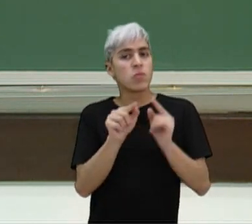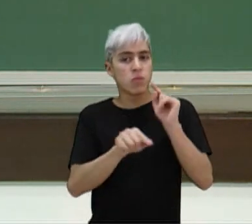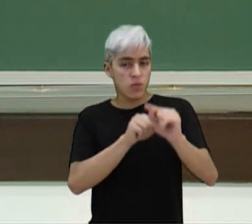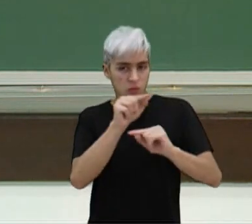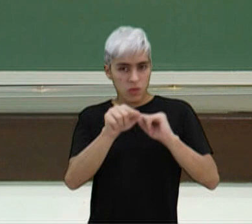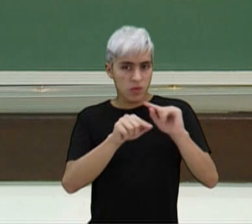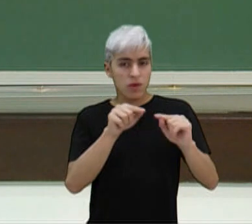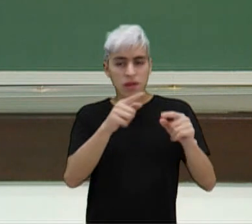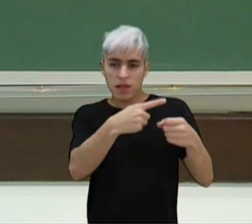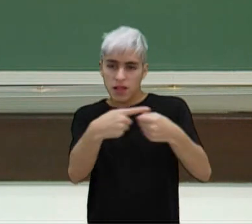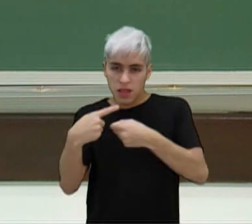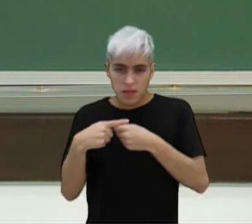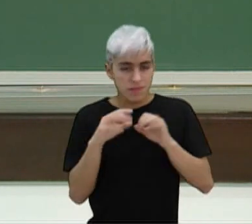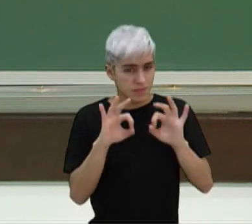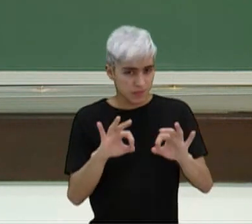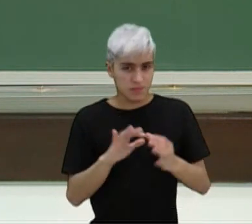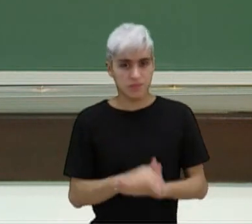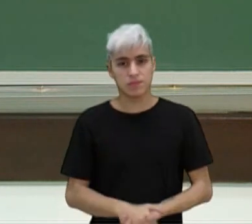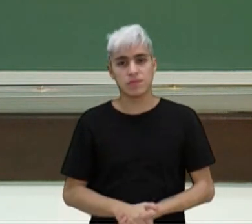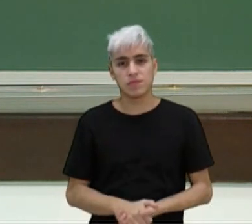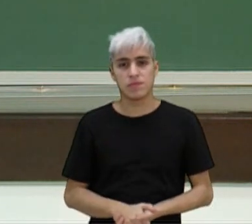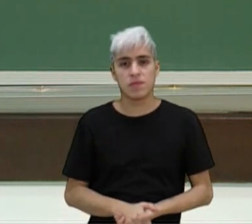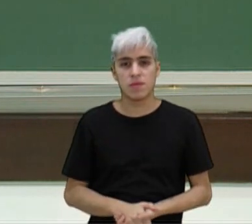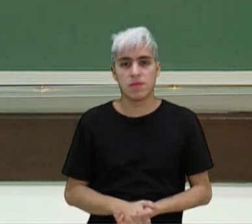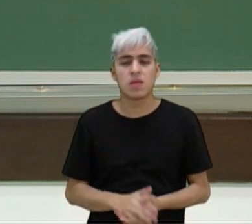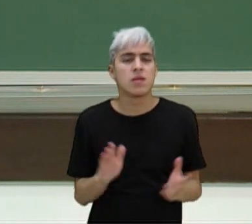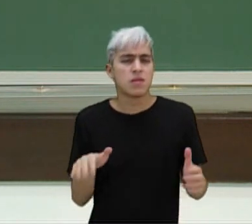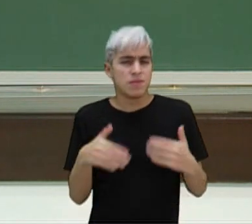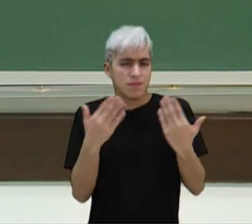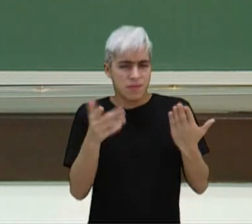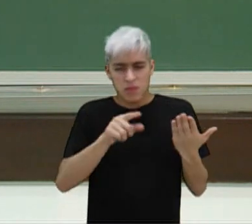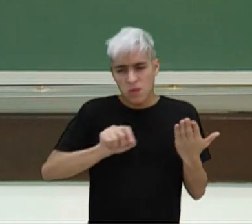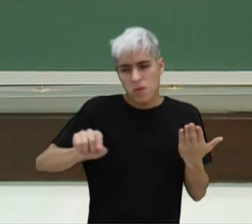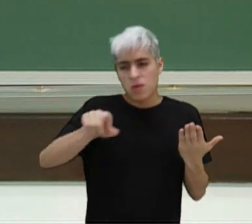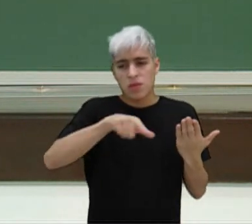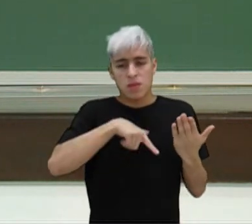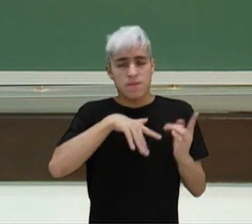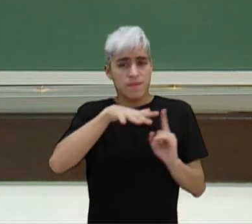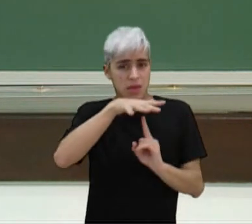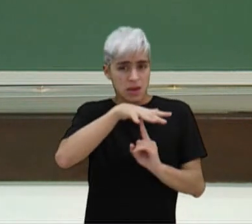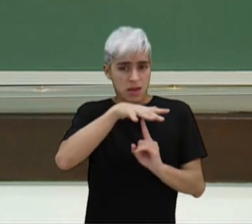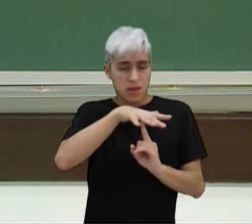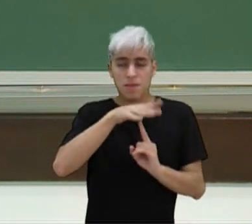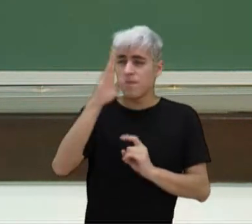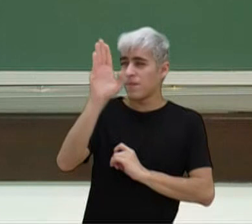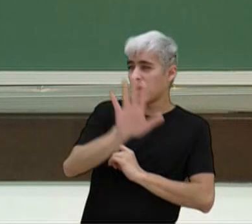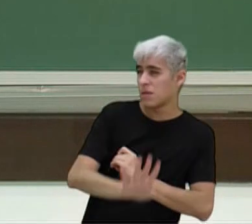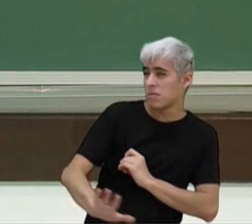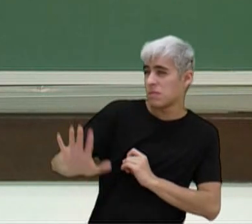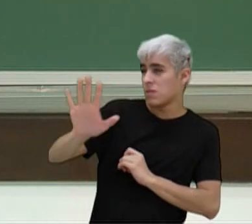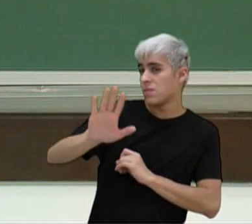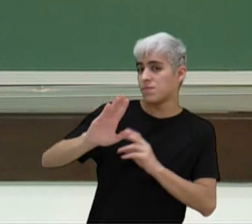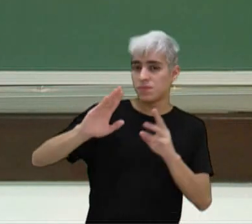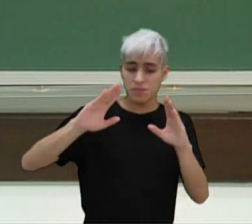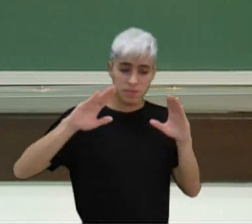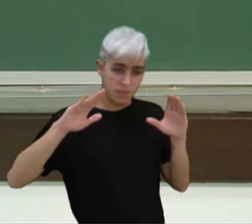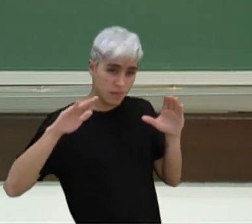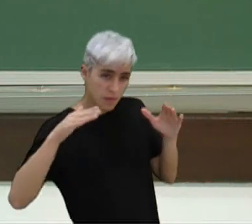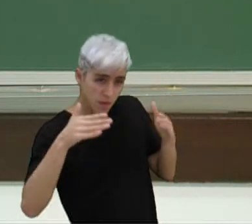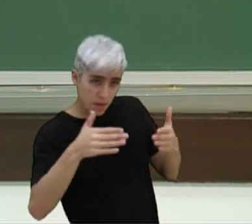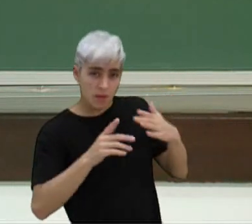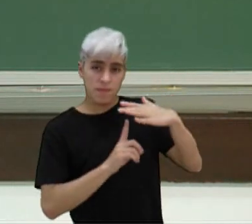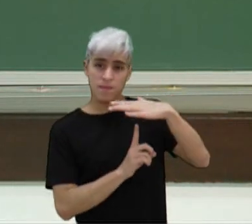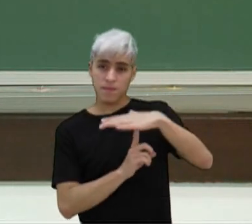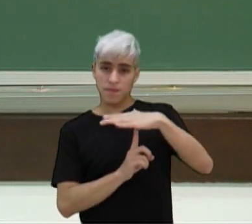nas cidades ali, certo? E aí nós temos o Paraná, falamos do Brasil como um todo, vamos entender a questão